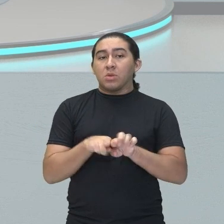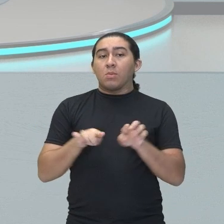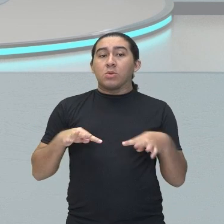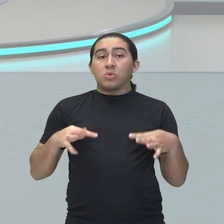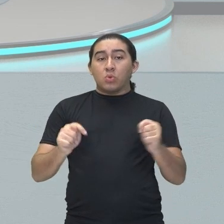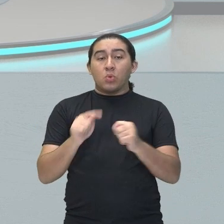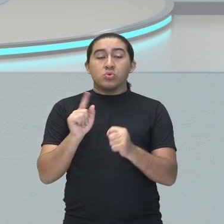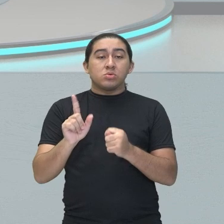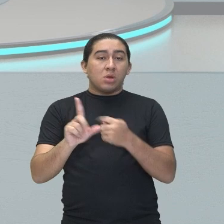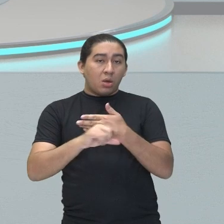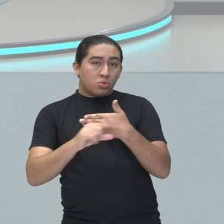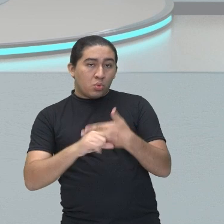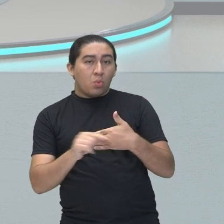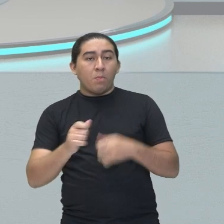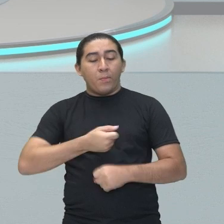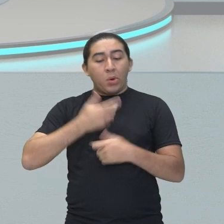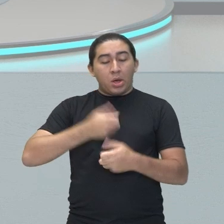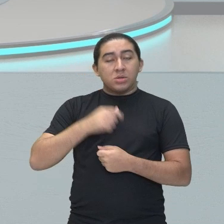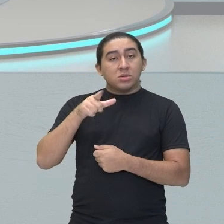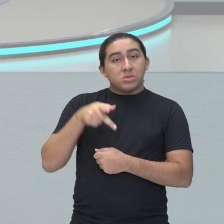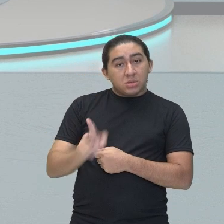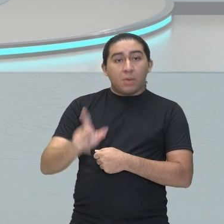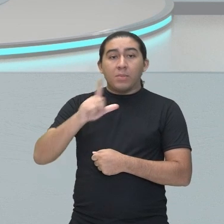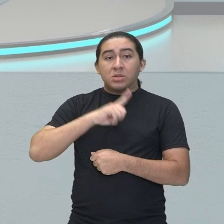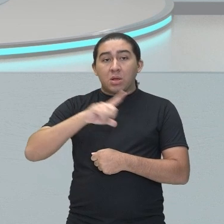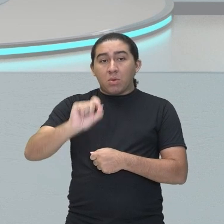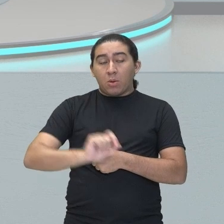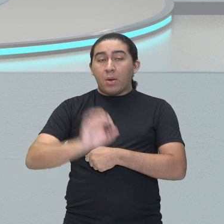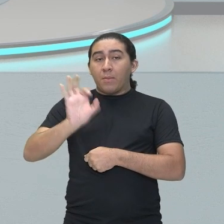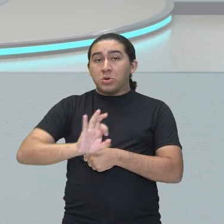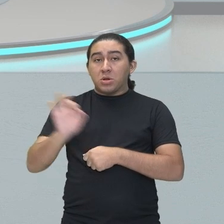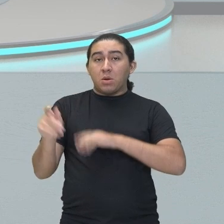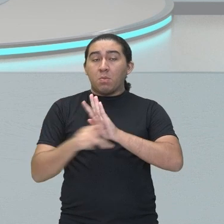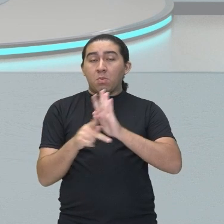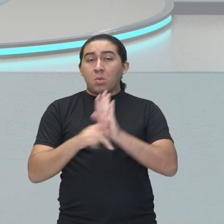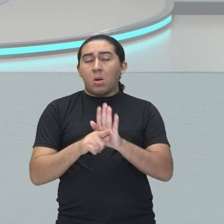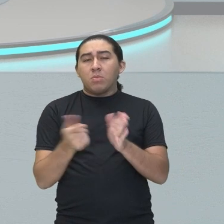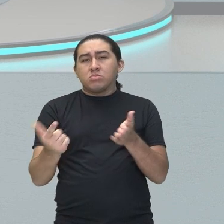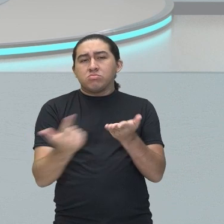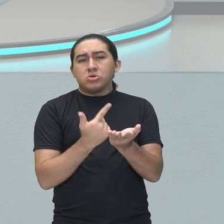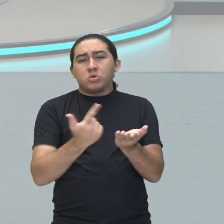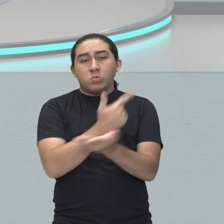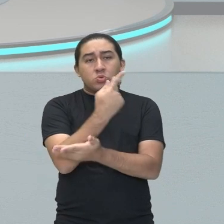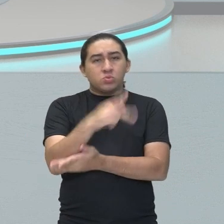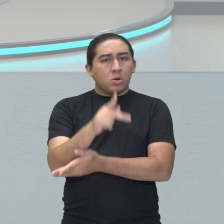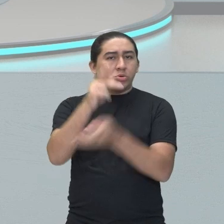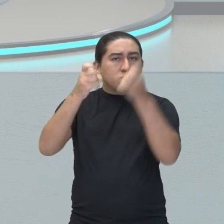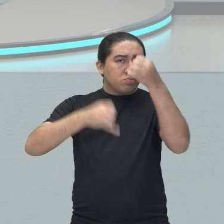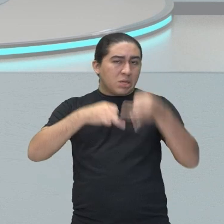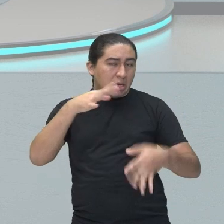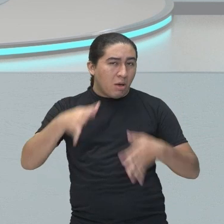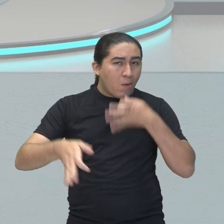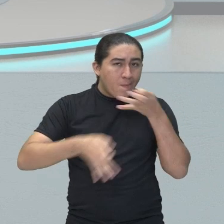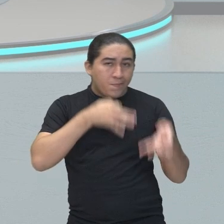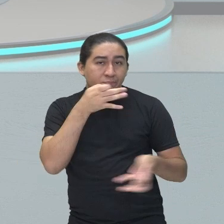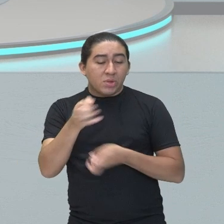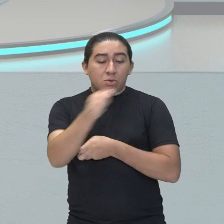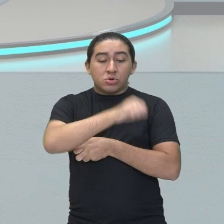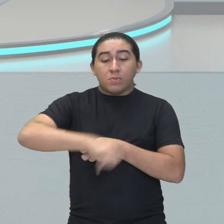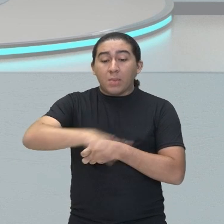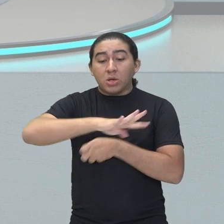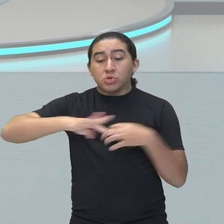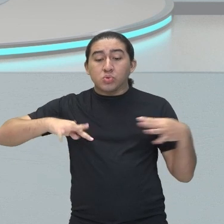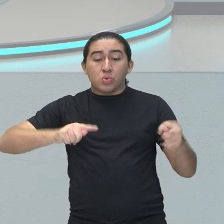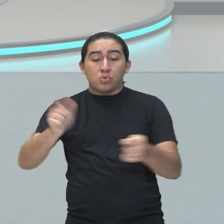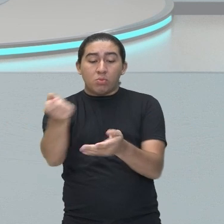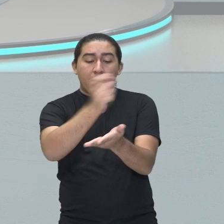os poetas reservam sempre uma parcela da sua obra para dizer o que pensa a respeito de tudo que está ao seu redor no momento em que